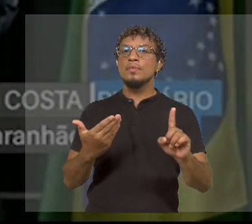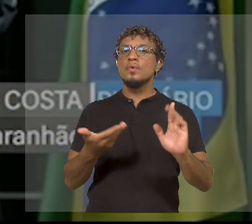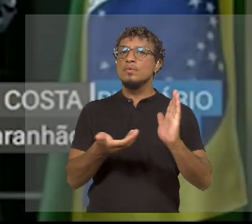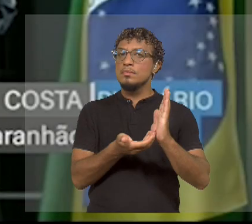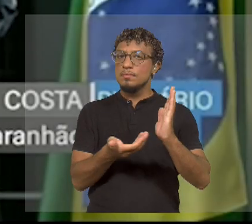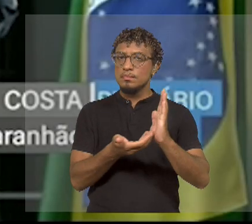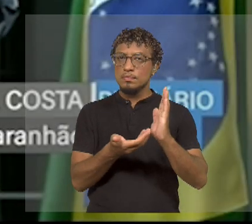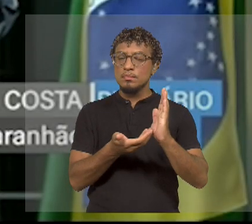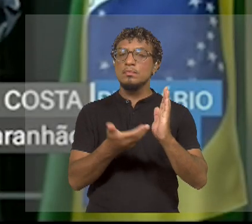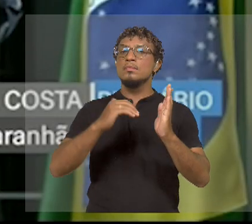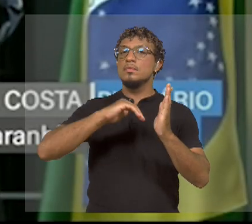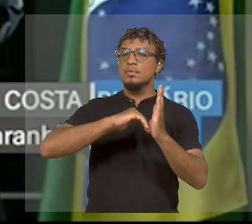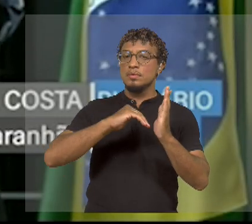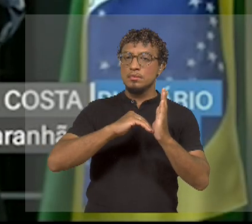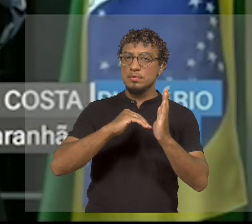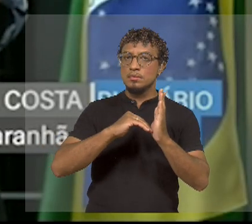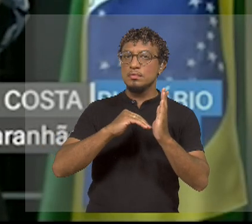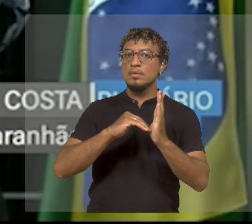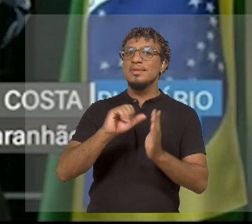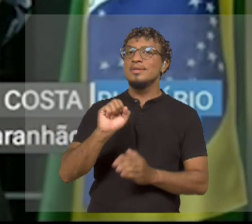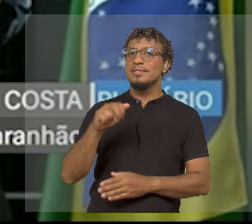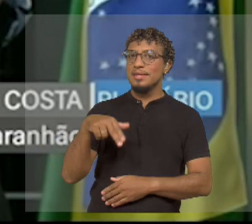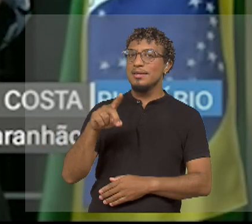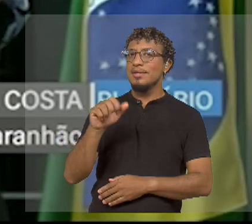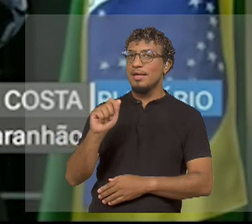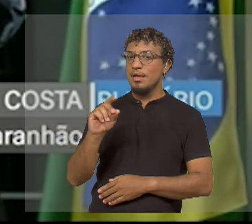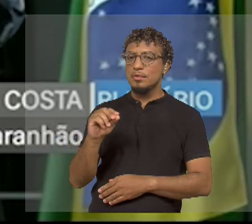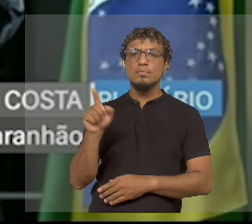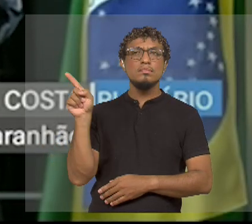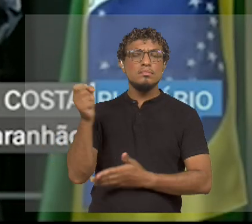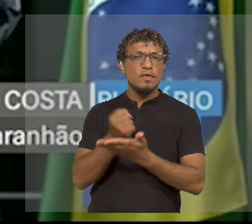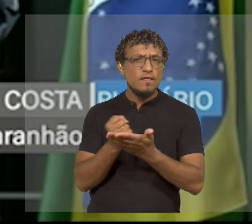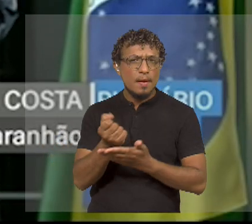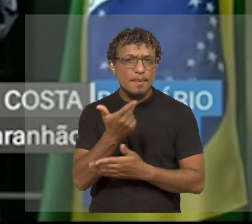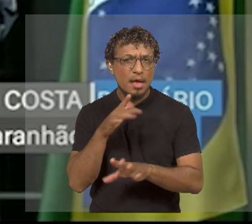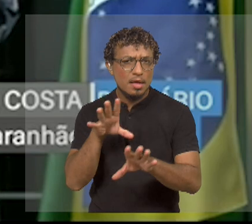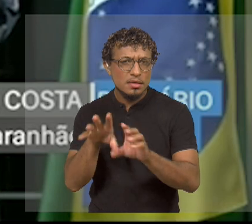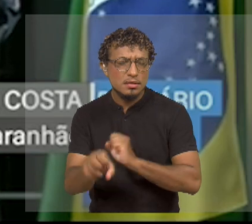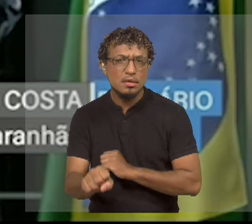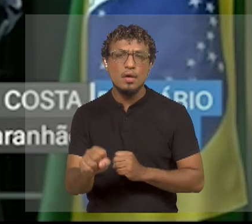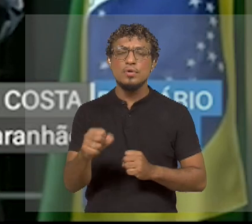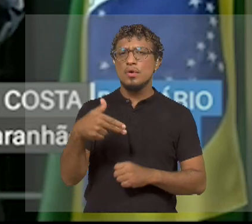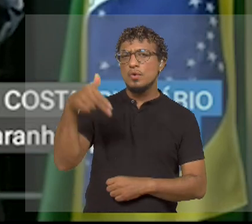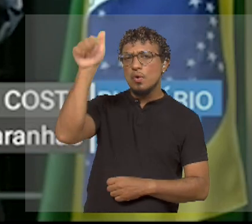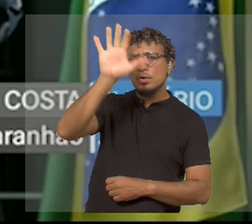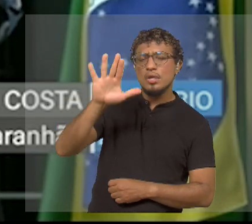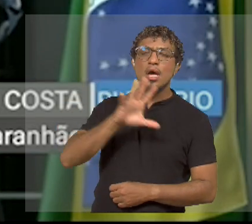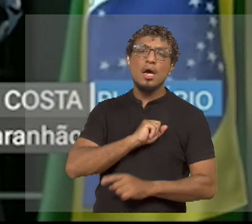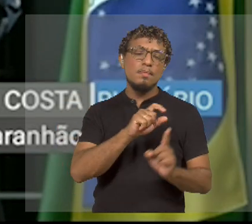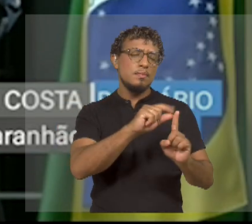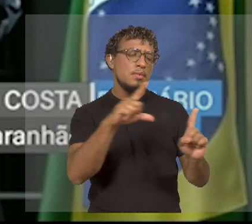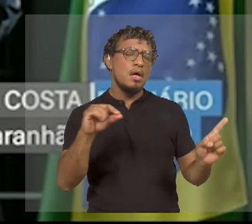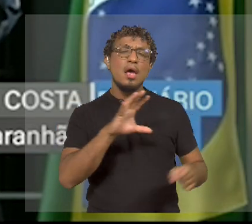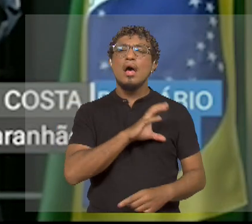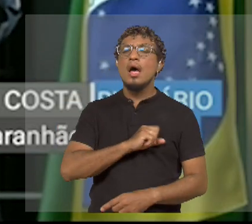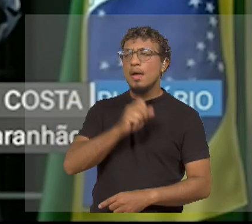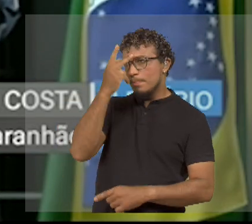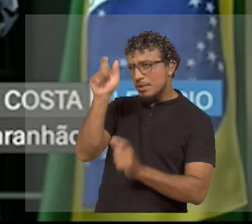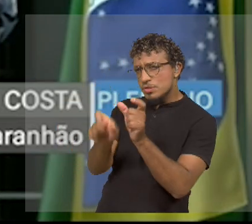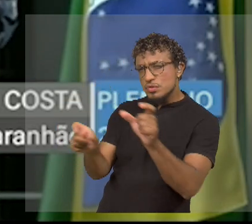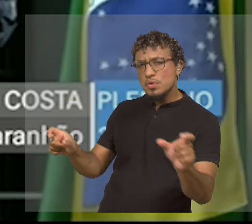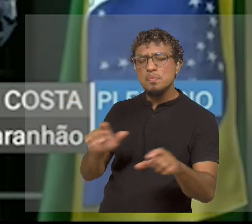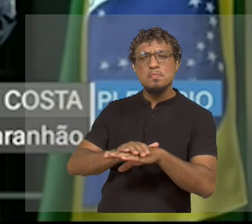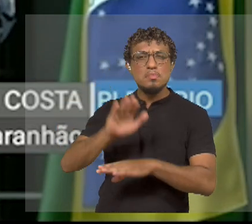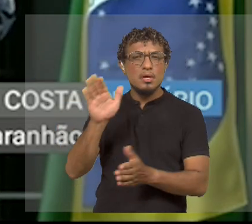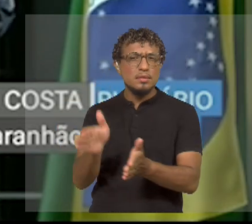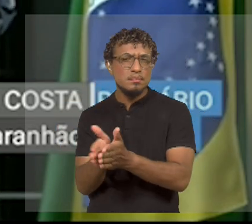Federal. Uma farmacêutica maranhense nordestina que sempre amou as plantas medicinais, ama as pessoas, os mais